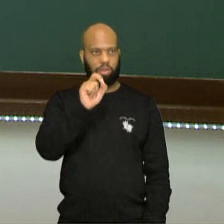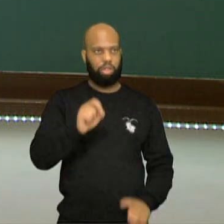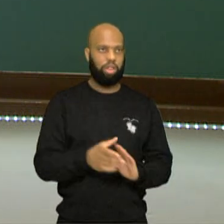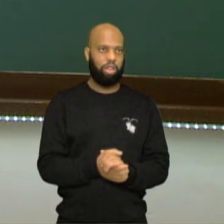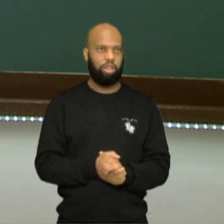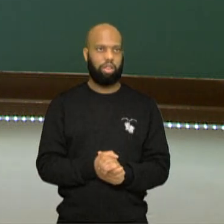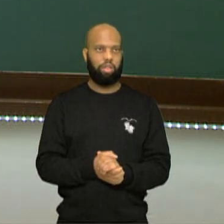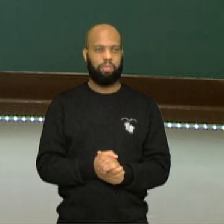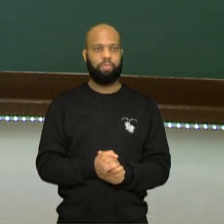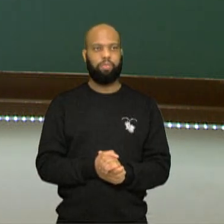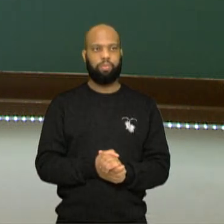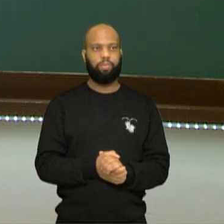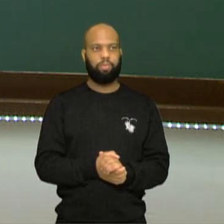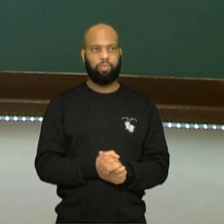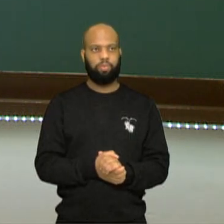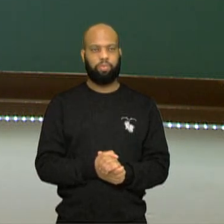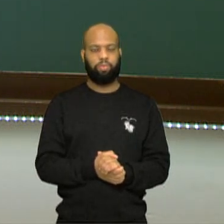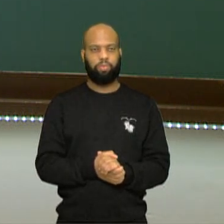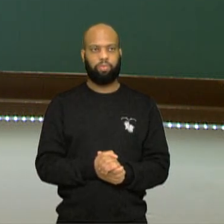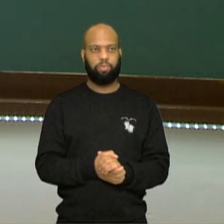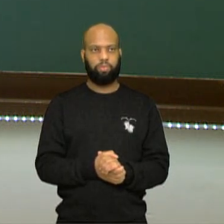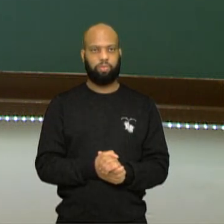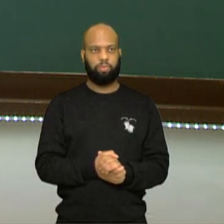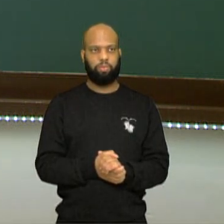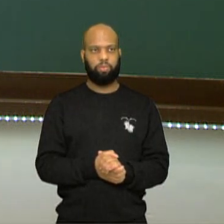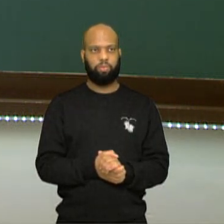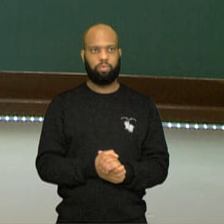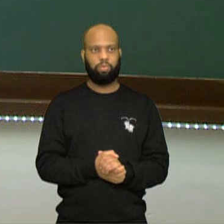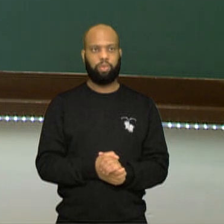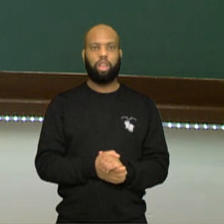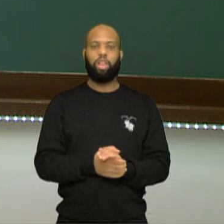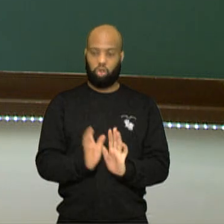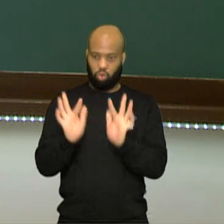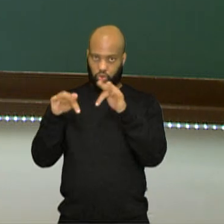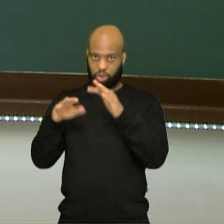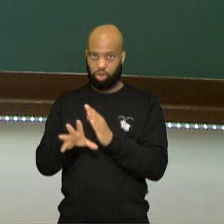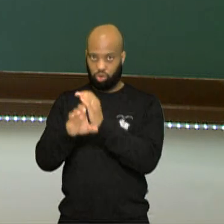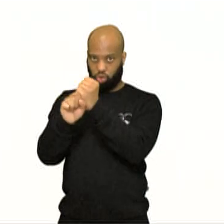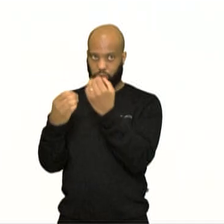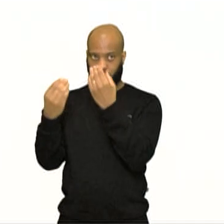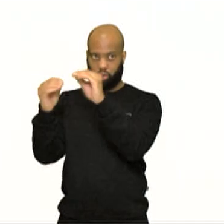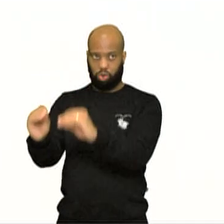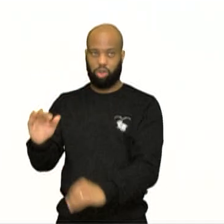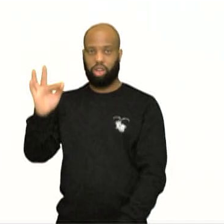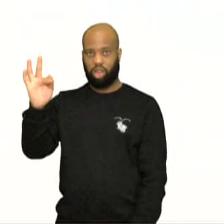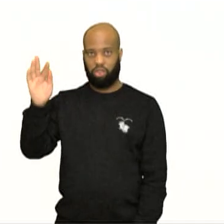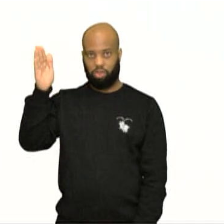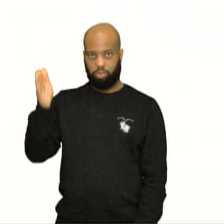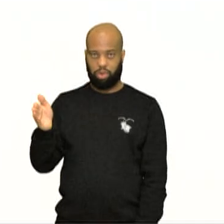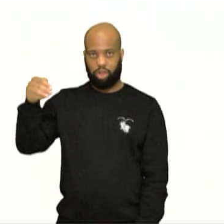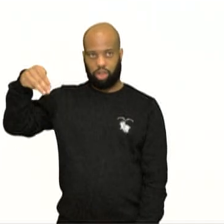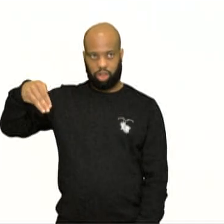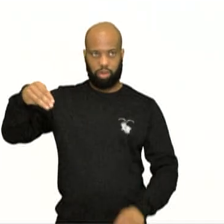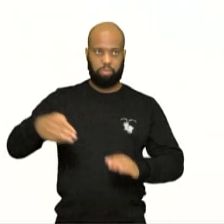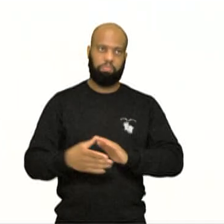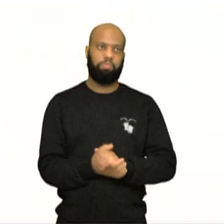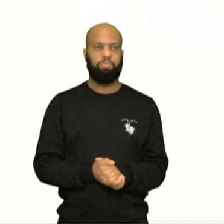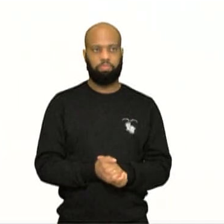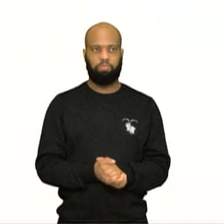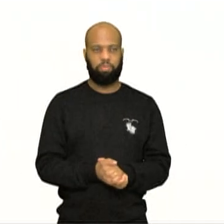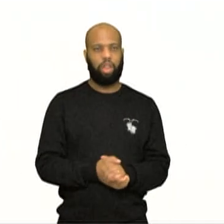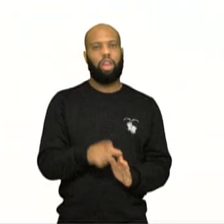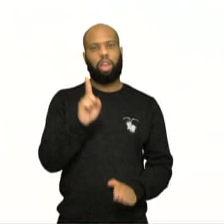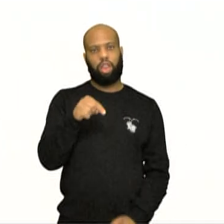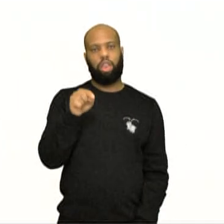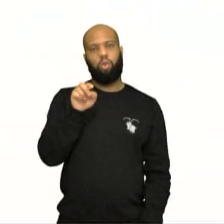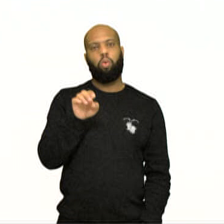é a permissividade dielétrica do meio, que é Faraday por metro, distância dada em metros, e Faraday por metro